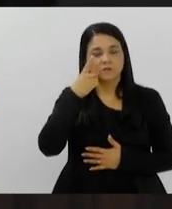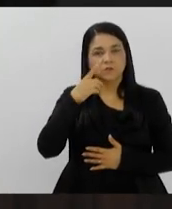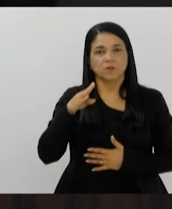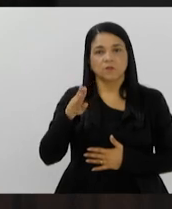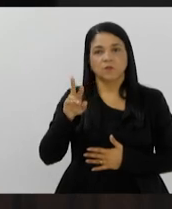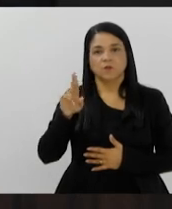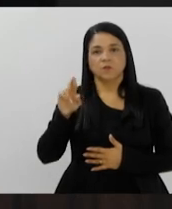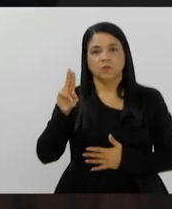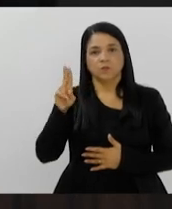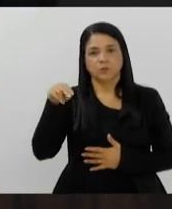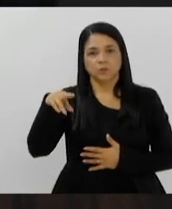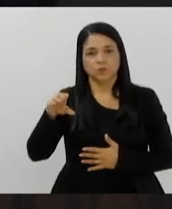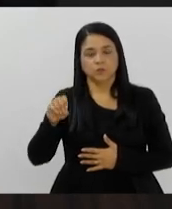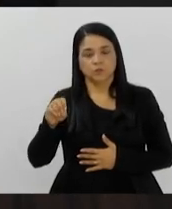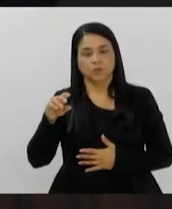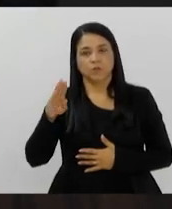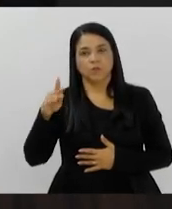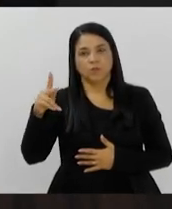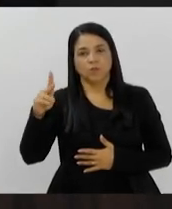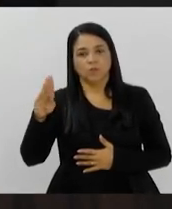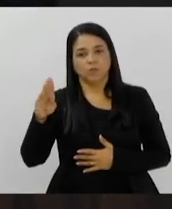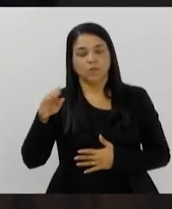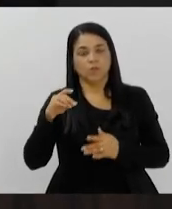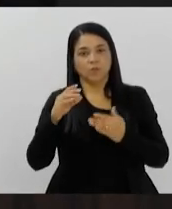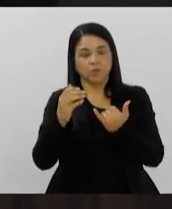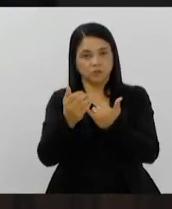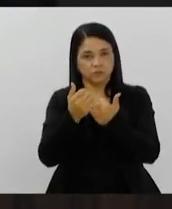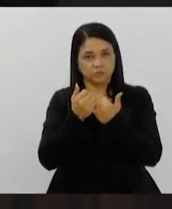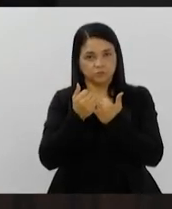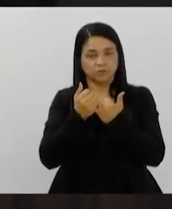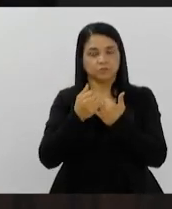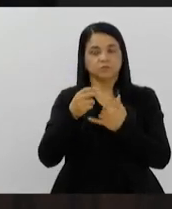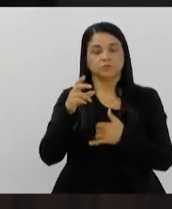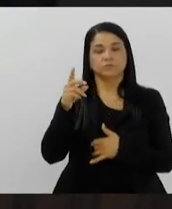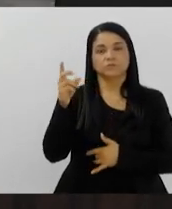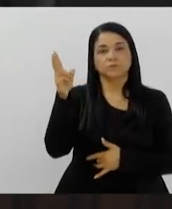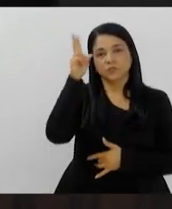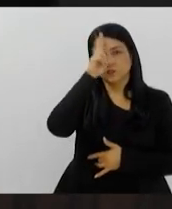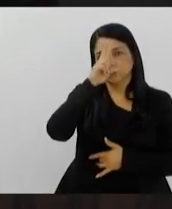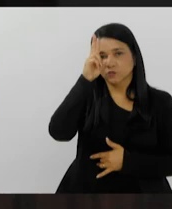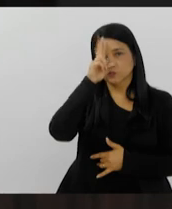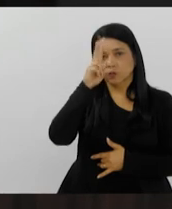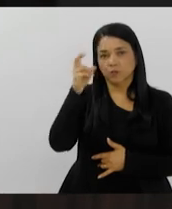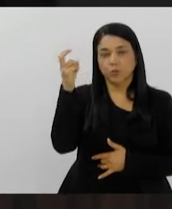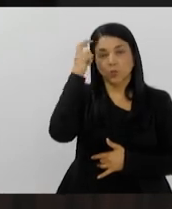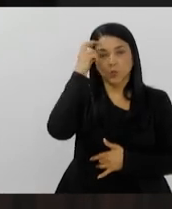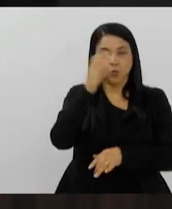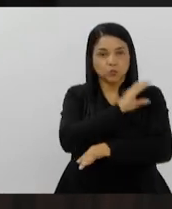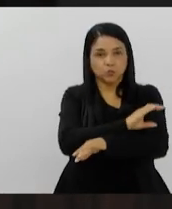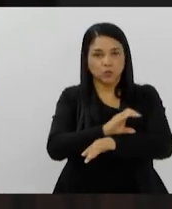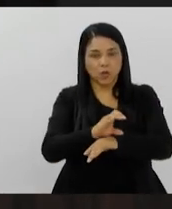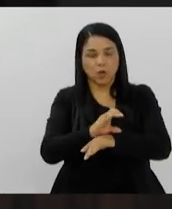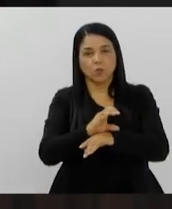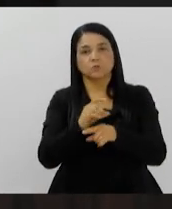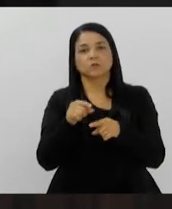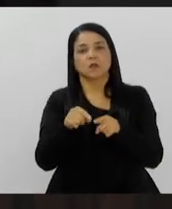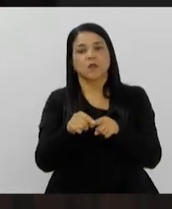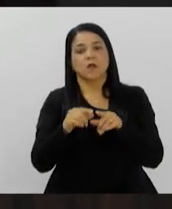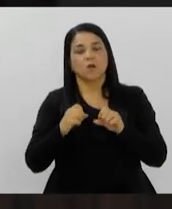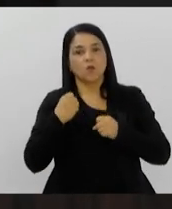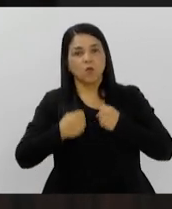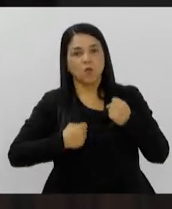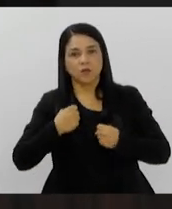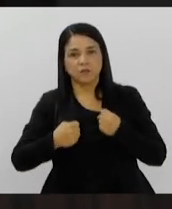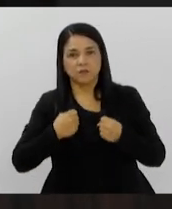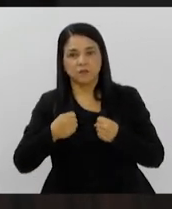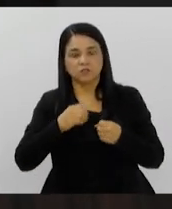Bruno Boareto, que declara como patrimônio histórico, cultural e imaterial do Estado do Rio de Janeiro a corrida de